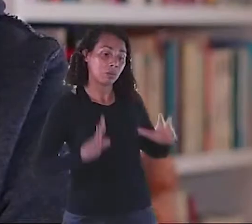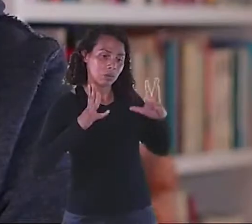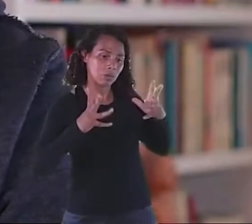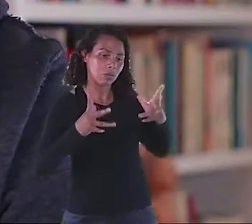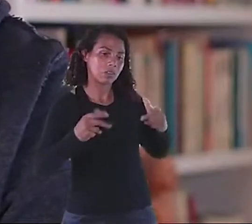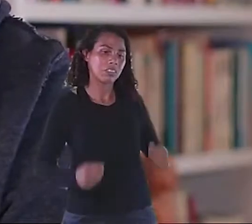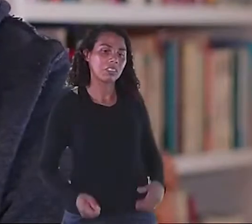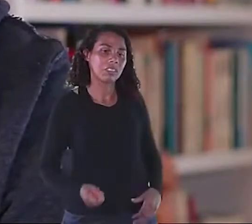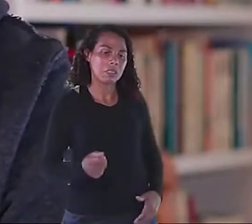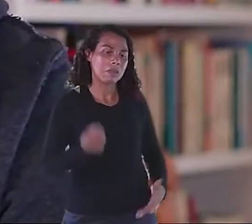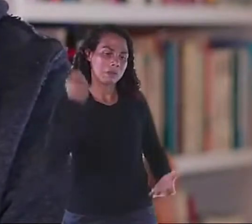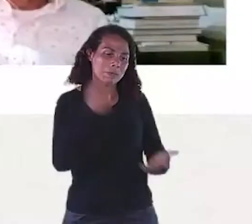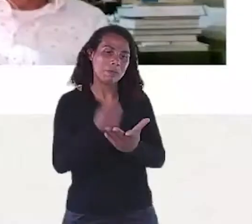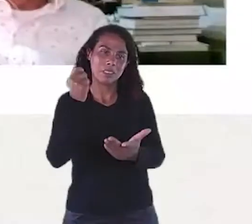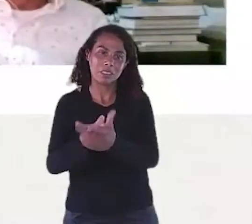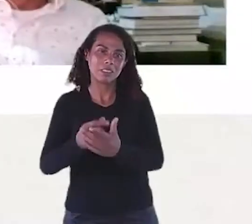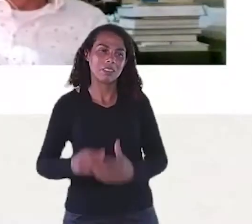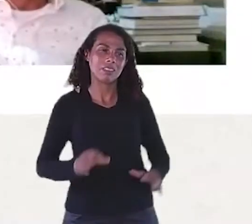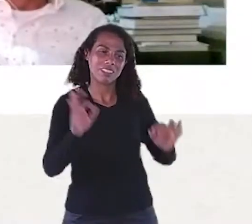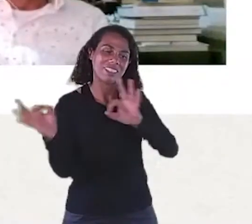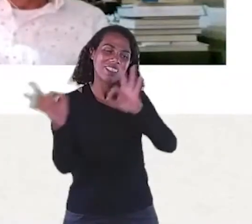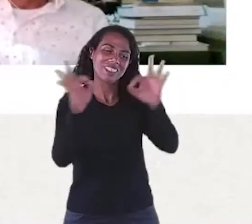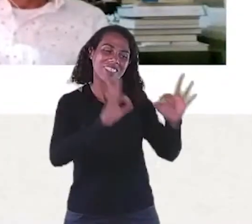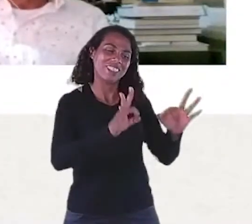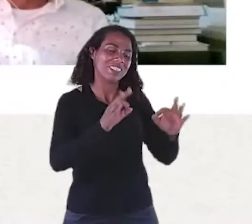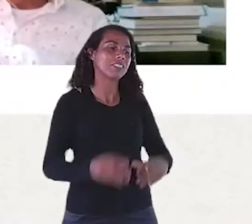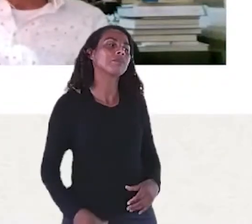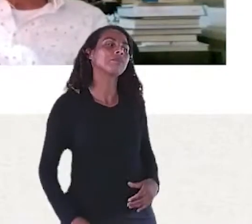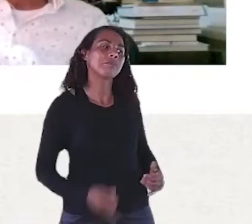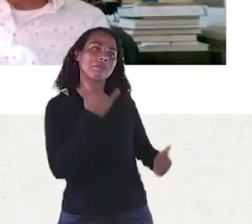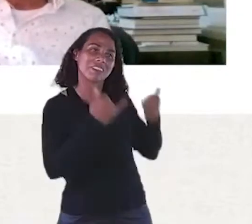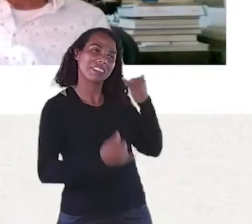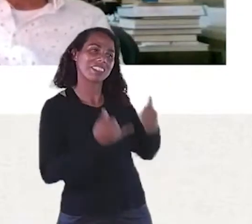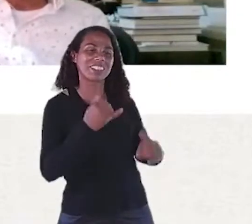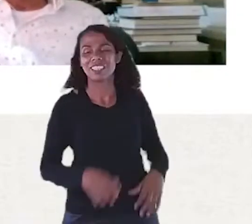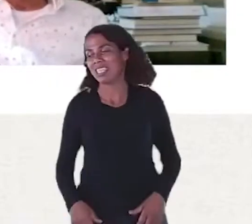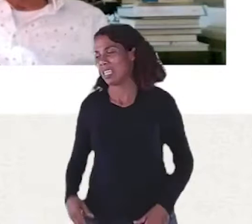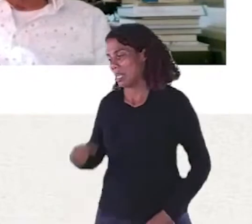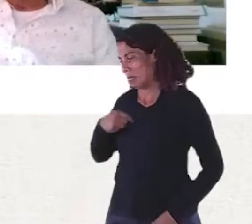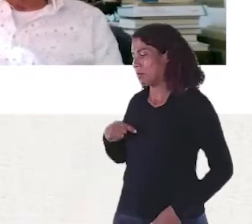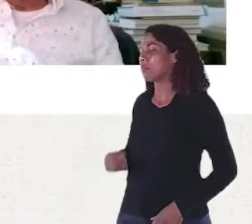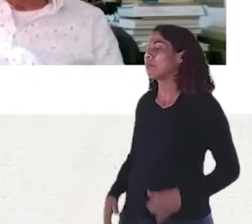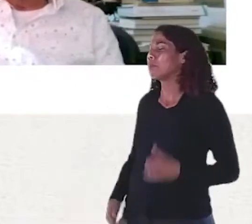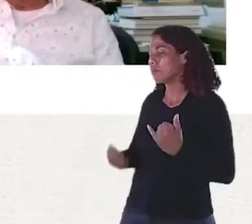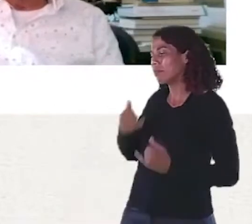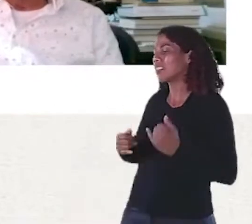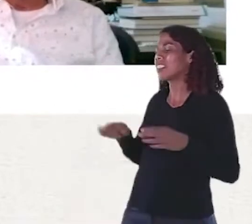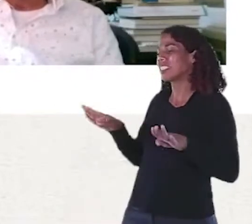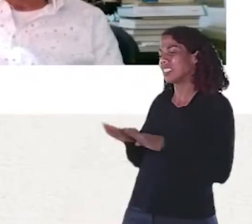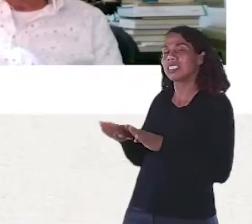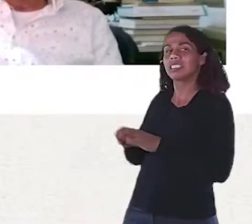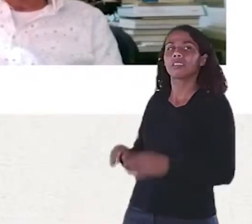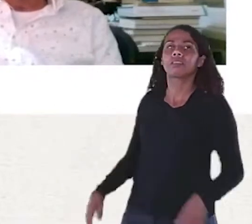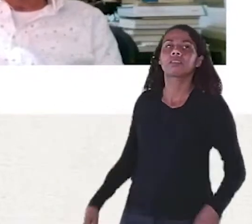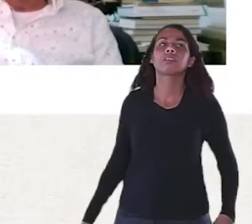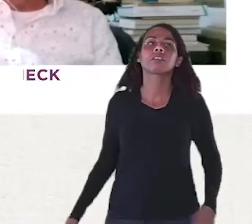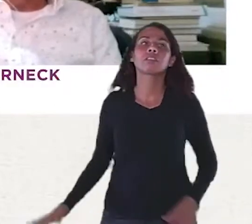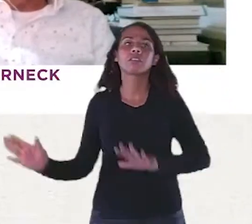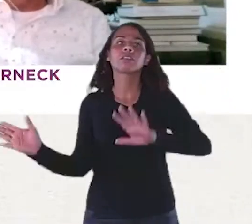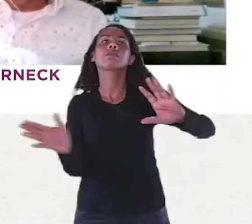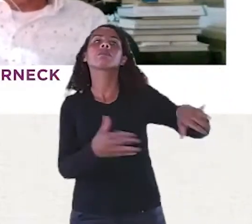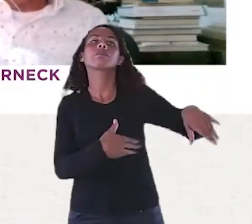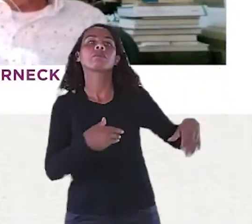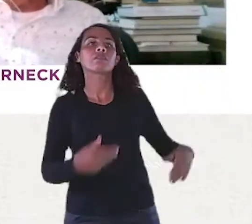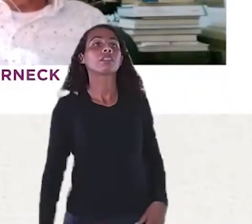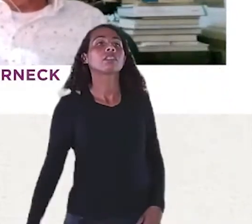Eu também colaborei. Tem um jeton aí. Afonso, mas essa é uma experiência muito interessante